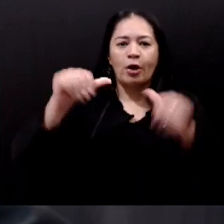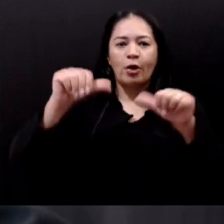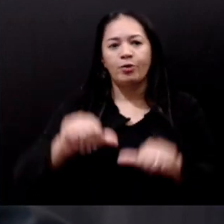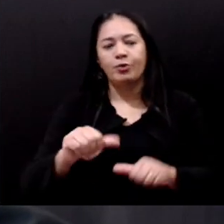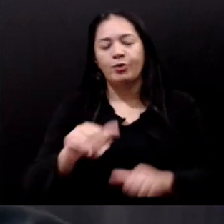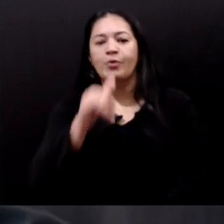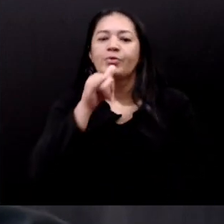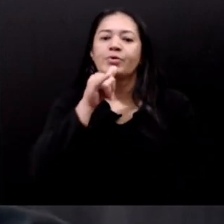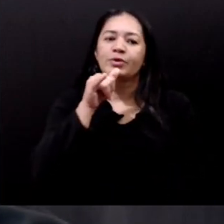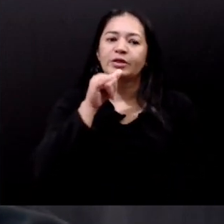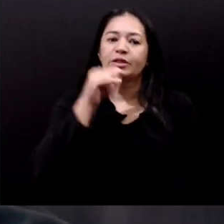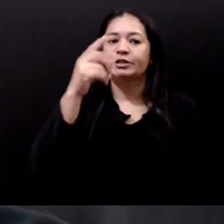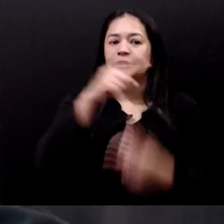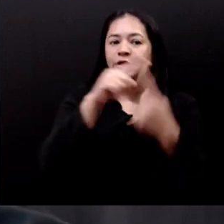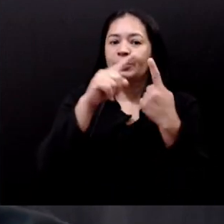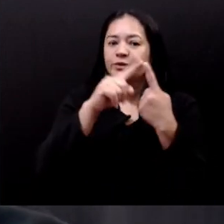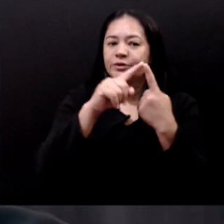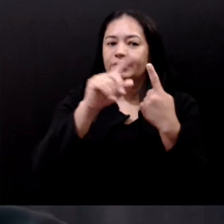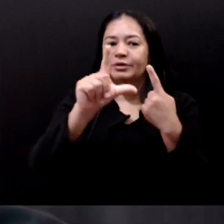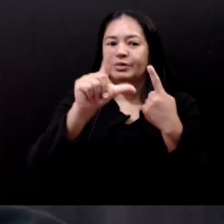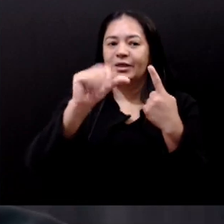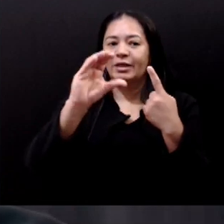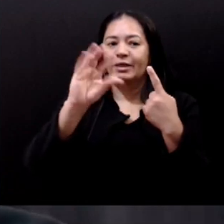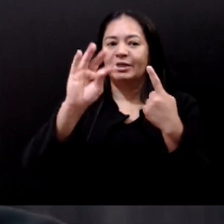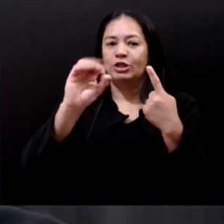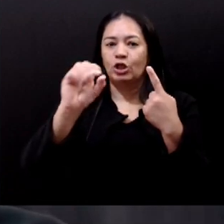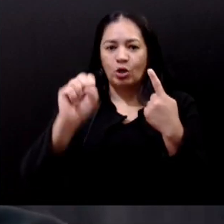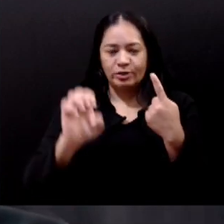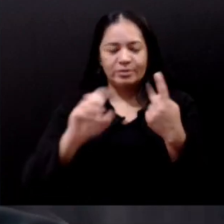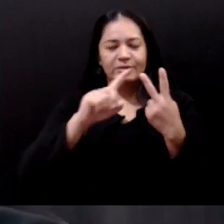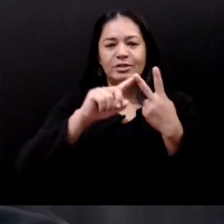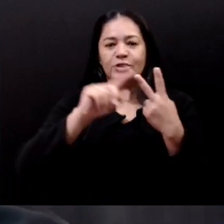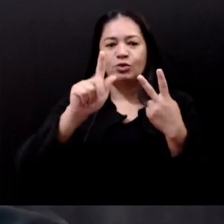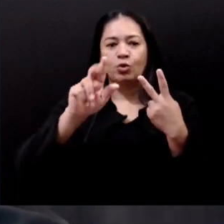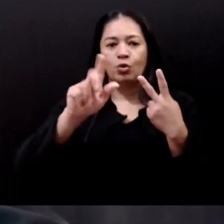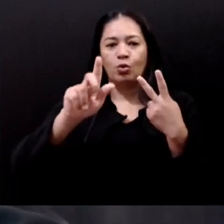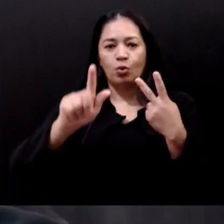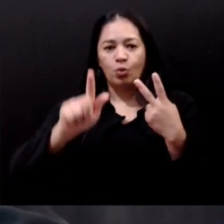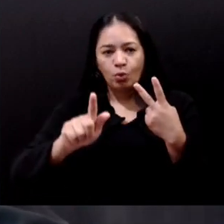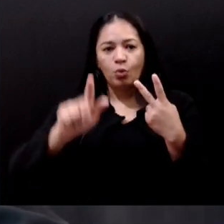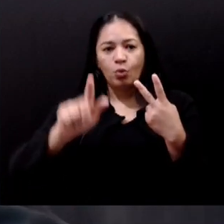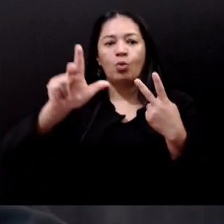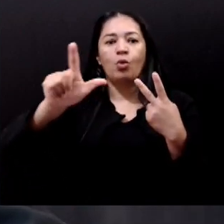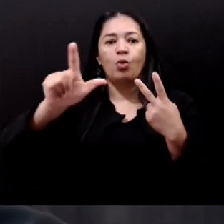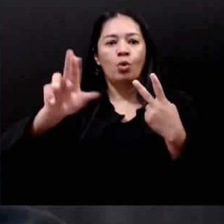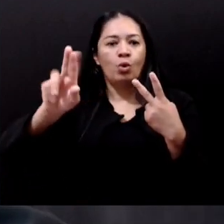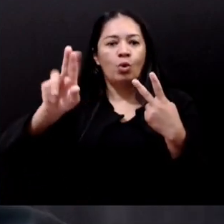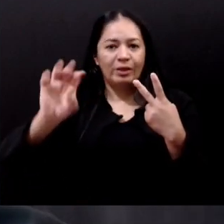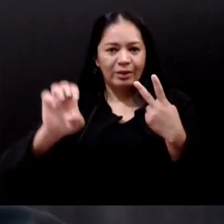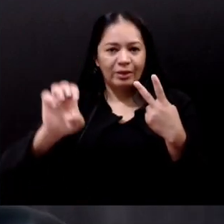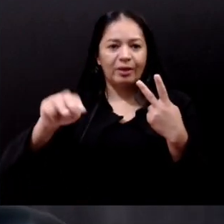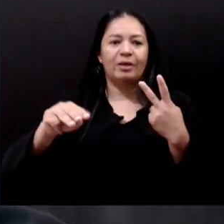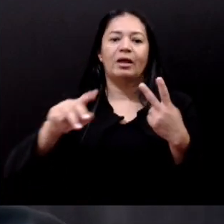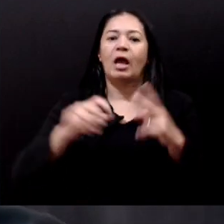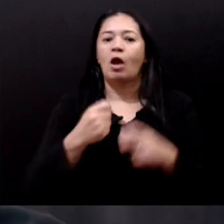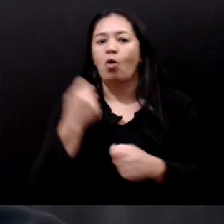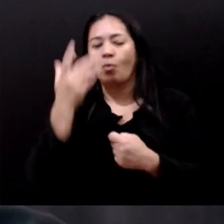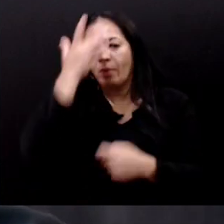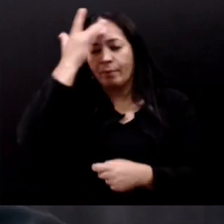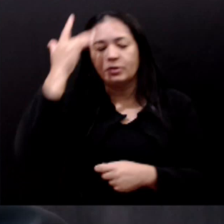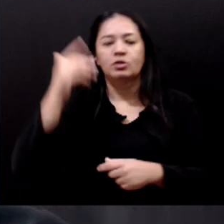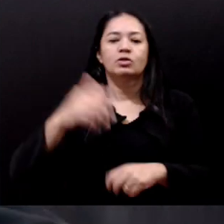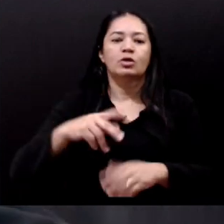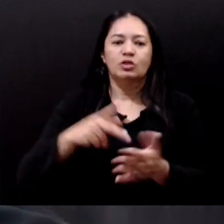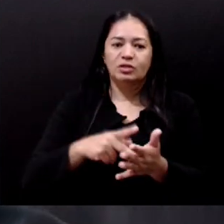que é a lactose e o glúten. uhum, Realmente, muitas pessoas têm intolerância à lactose, ou seja, elas produzem pouca enzima